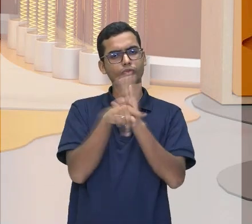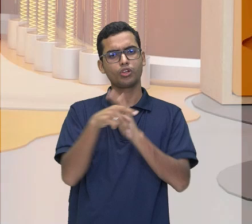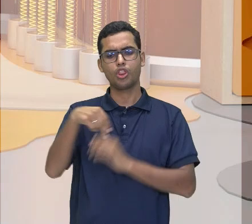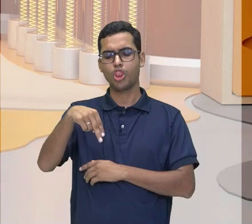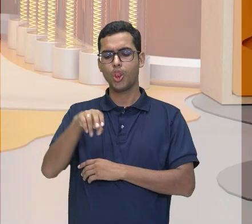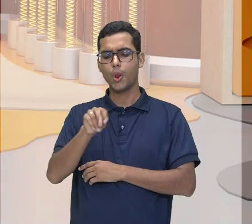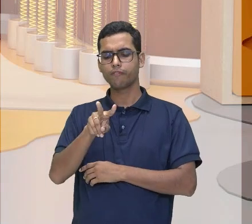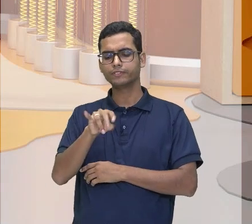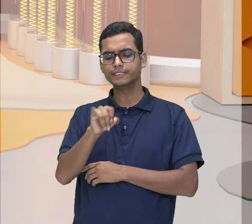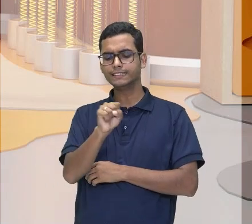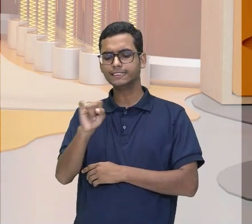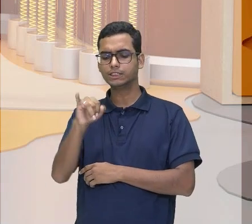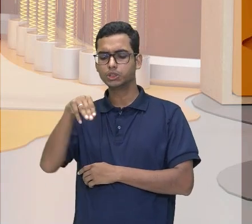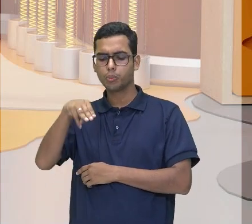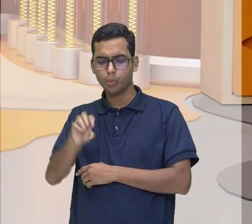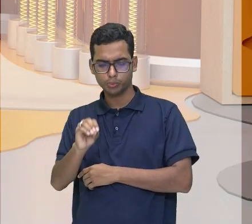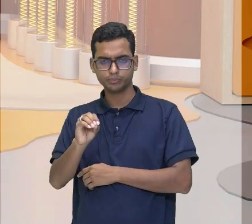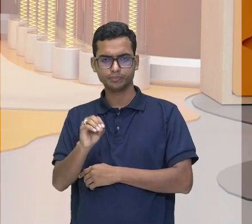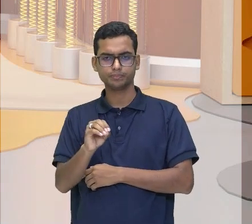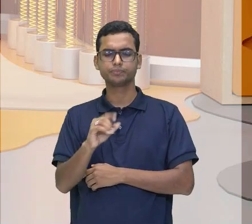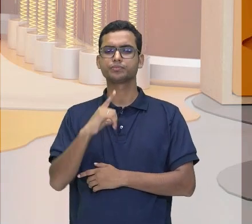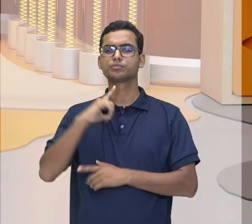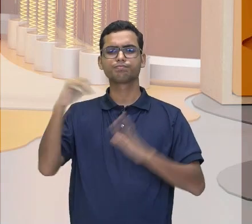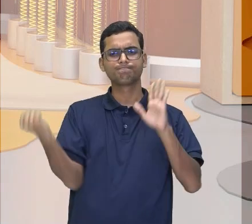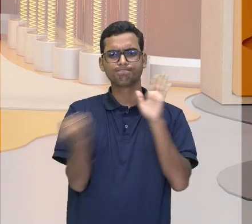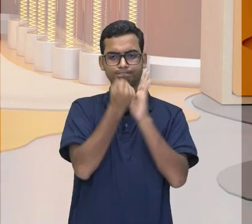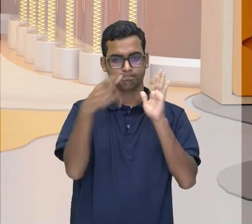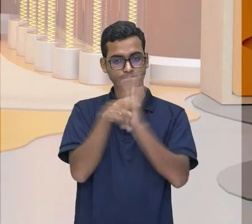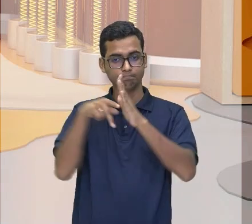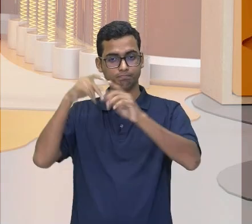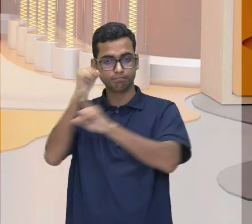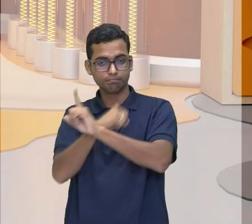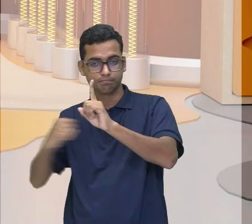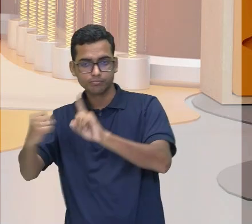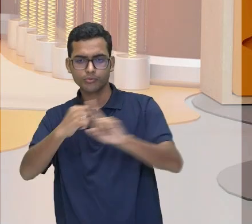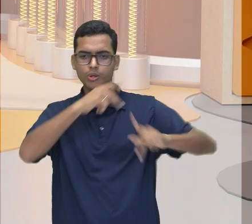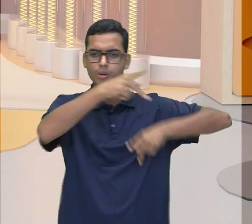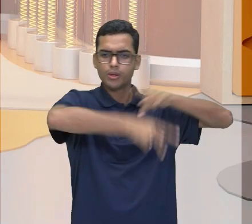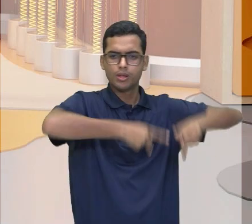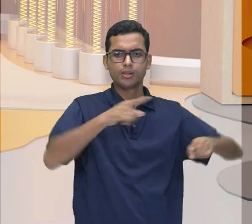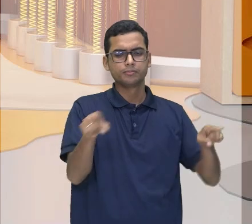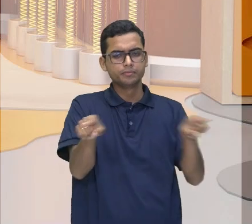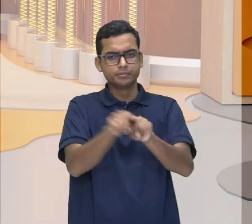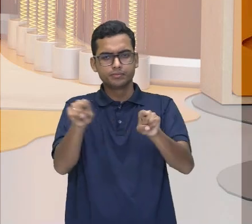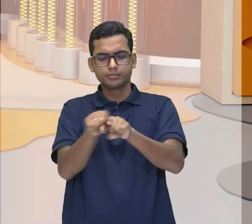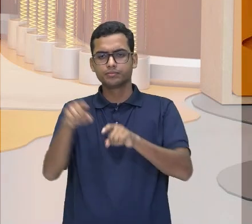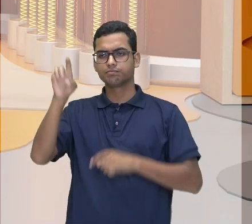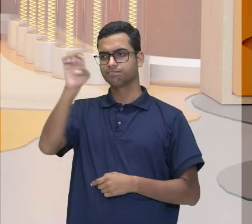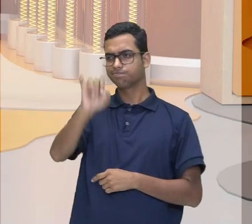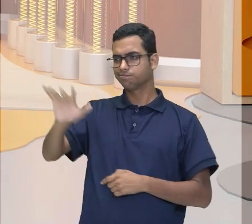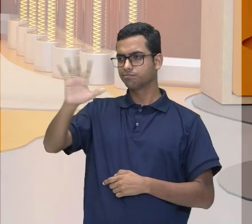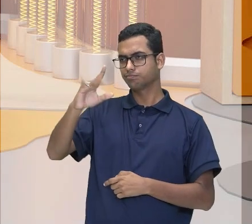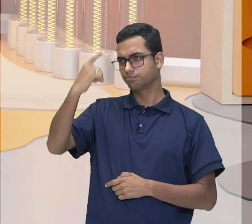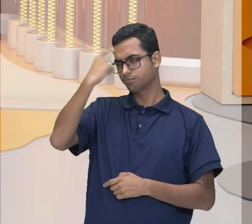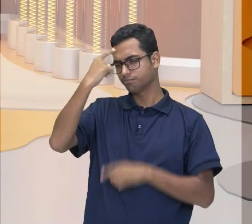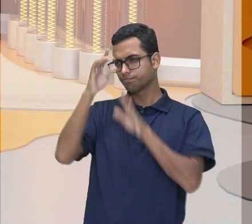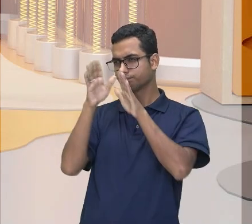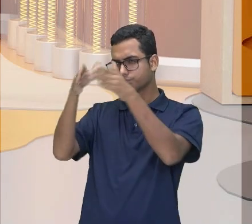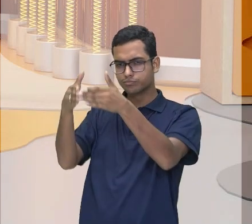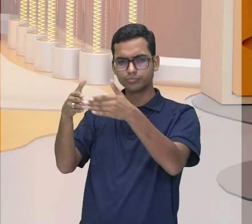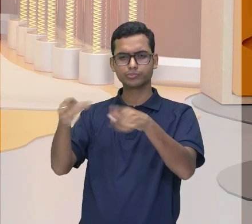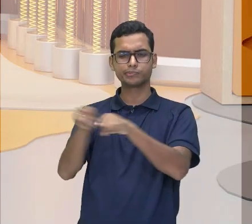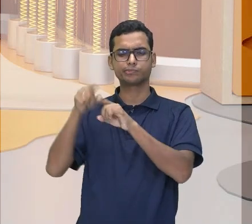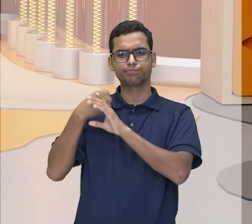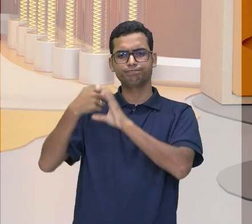a sociedade, as civilizações. Vamos verificar também a presença do eurocentrismo que vai estar